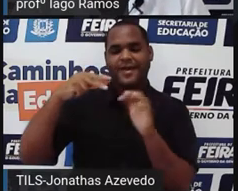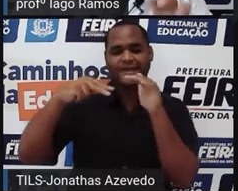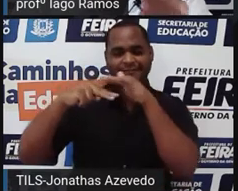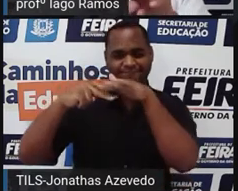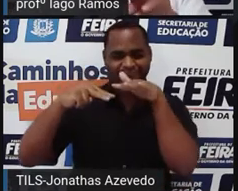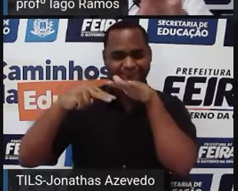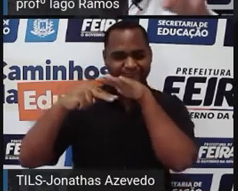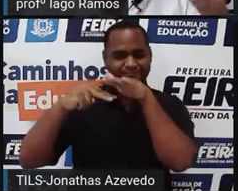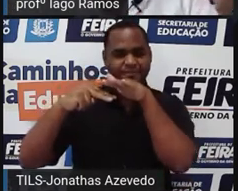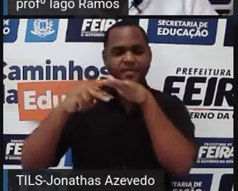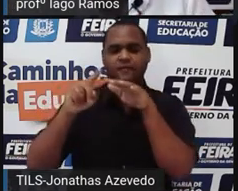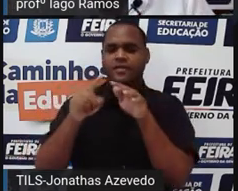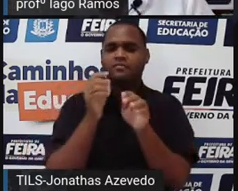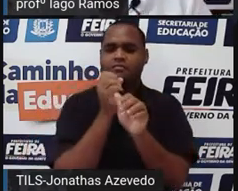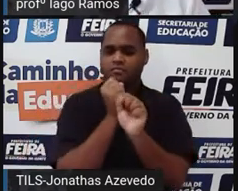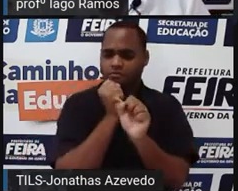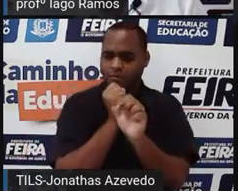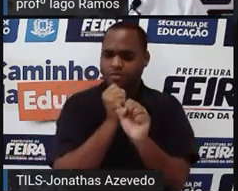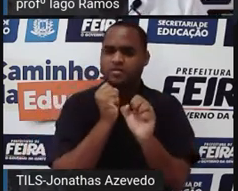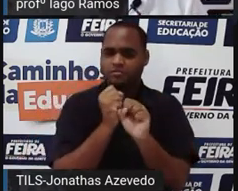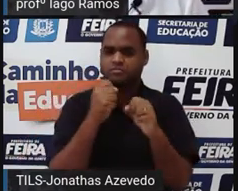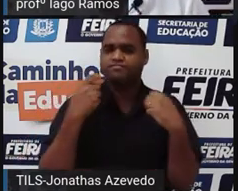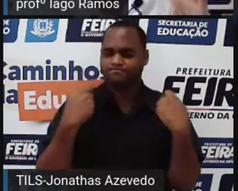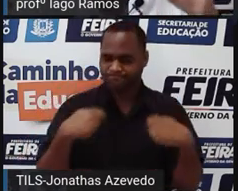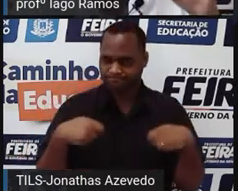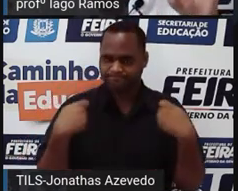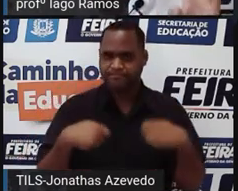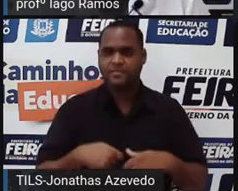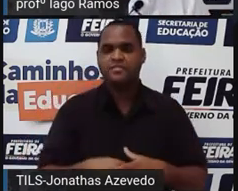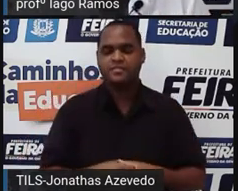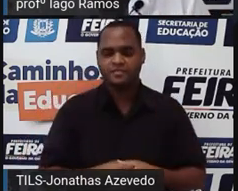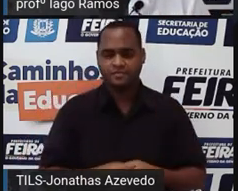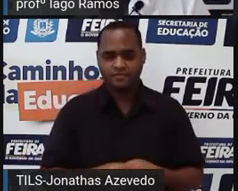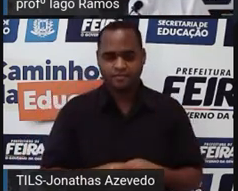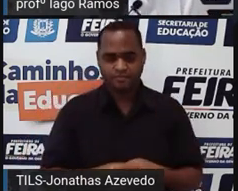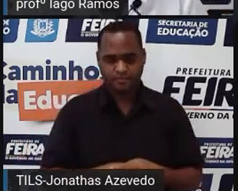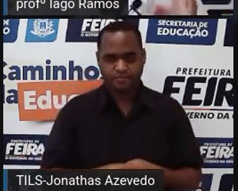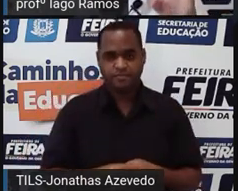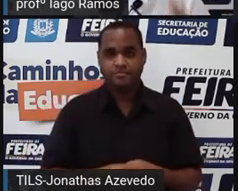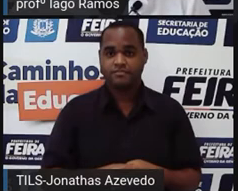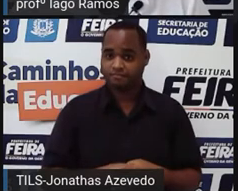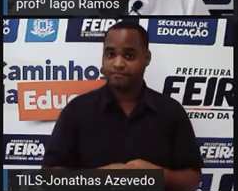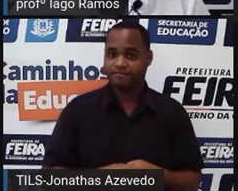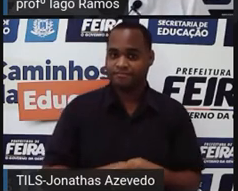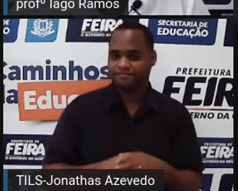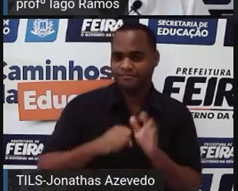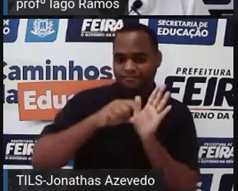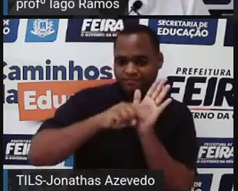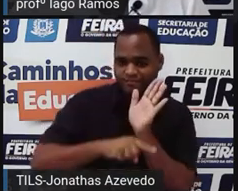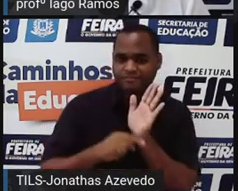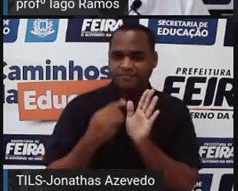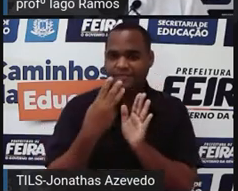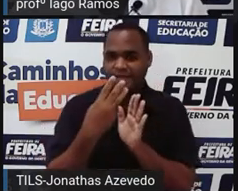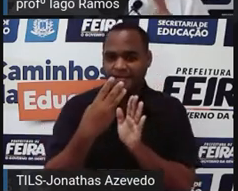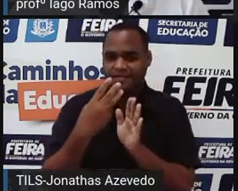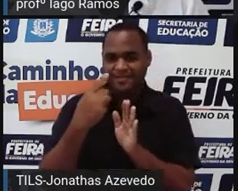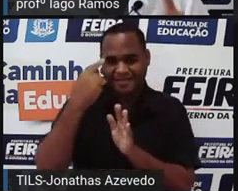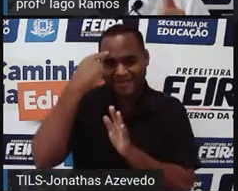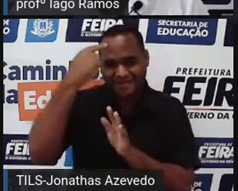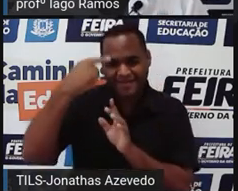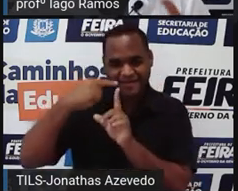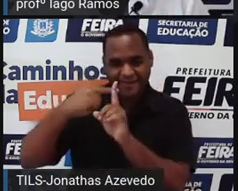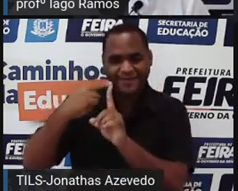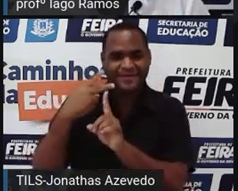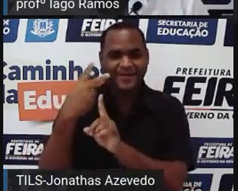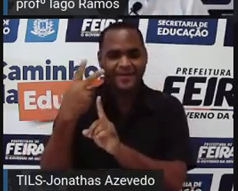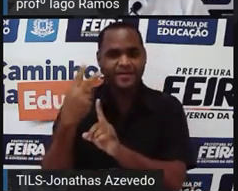expoentes, você soma todos eles. Então, vamos somar 3 negativo com 2 positivo, e esse 4